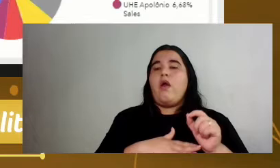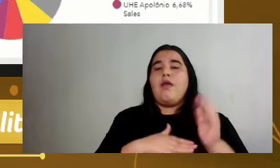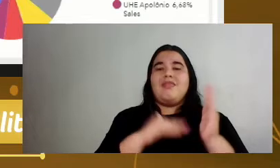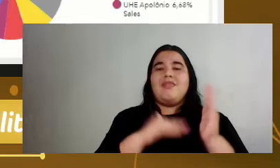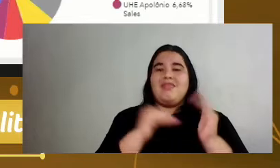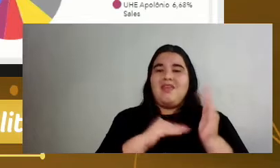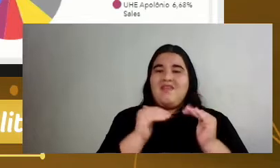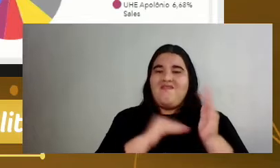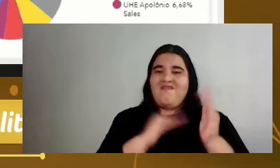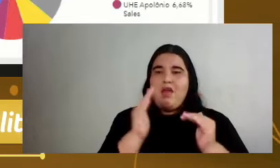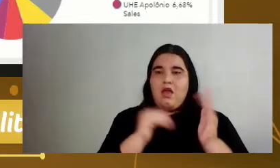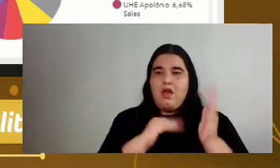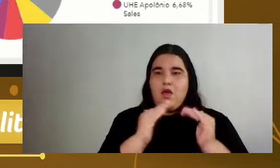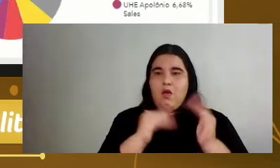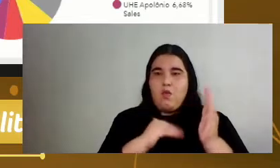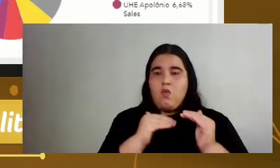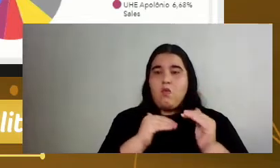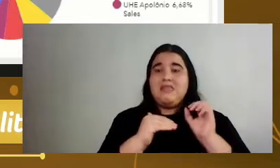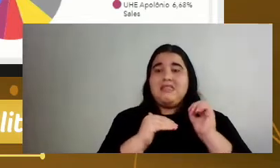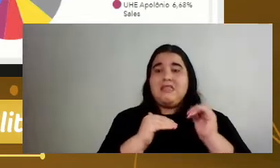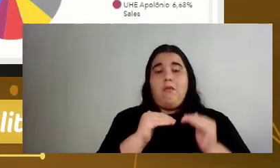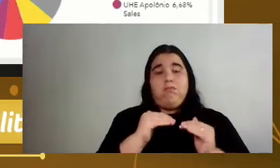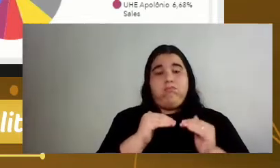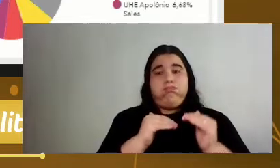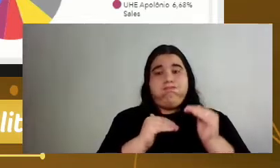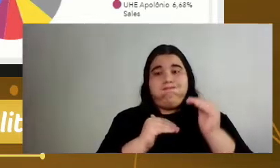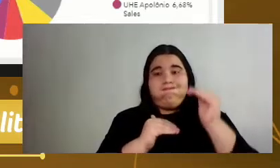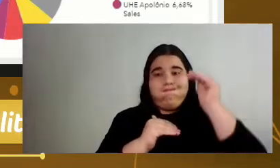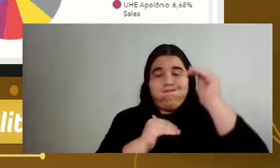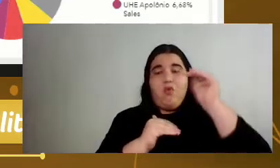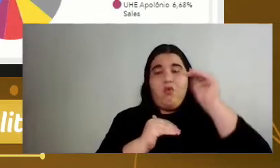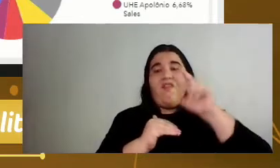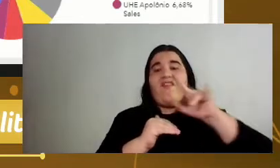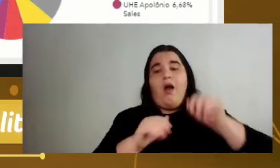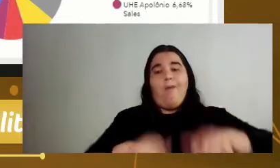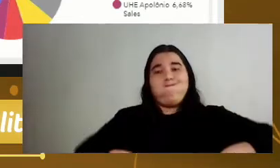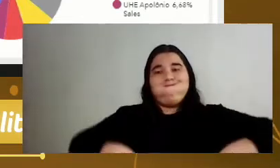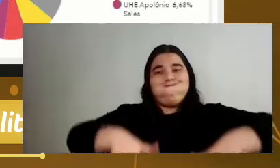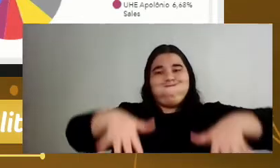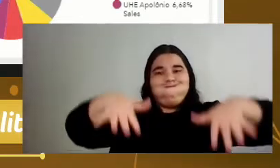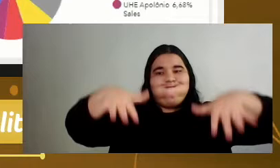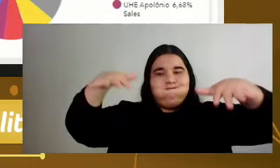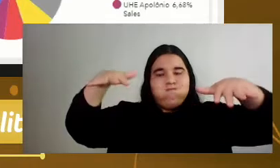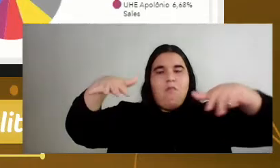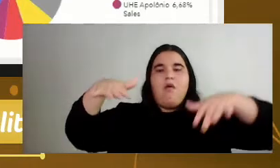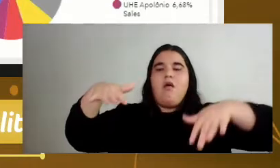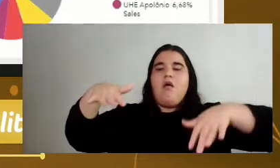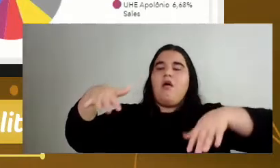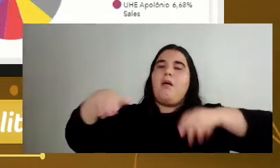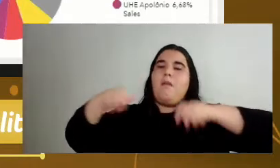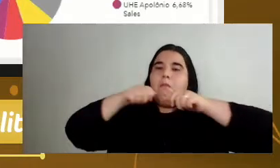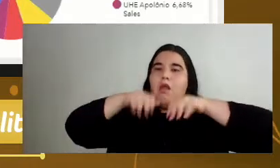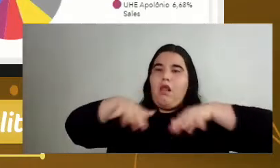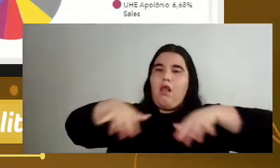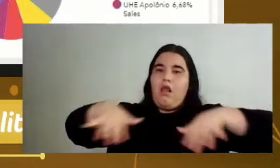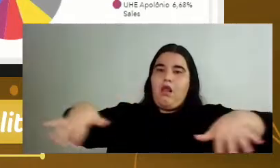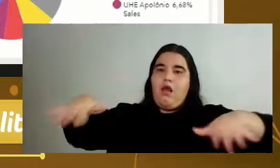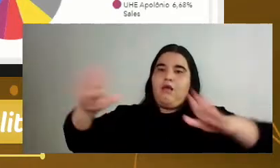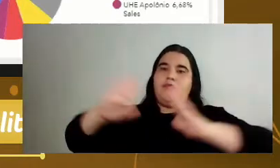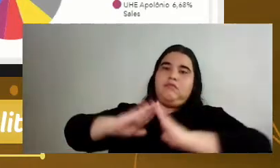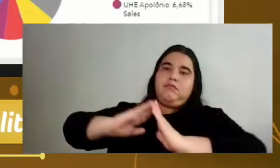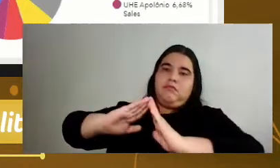o nível do reservatório subir, ele vai atingir todas as propriedades que estão ali próximo. Vamos pegar uma linha de